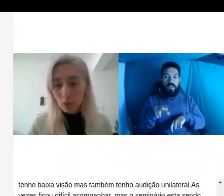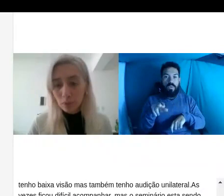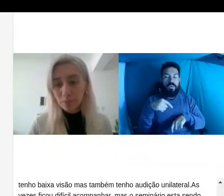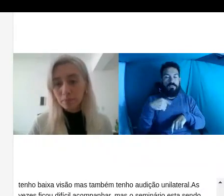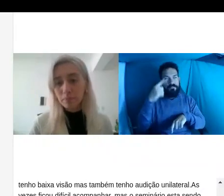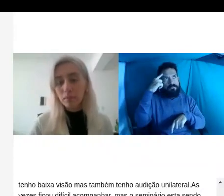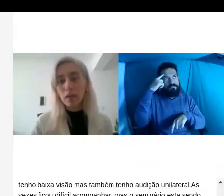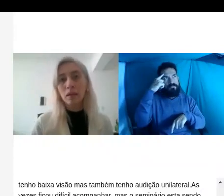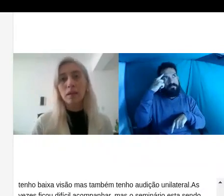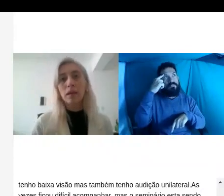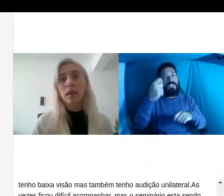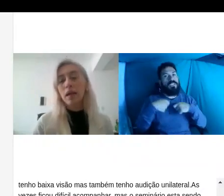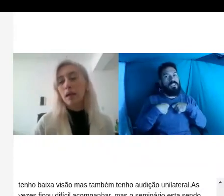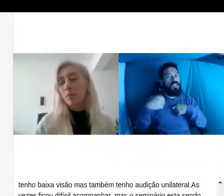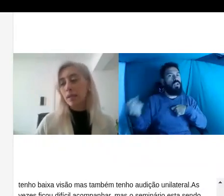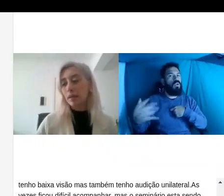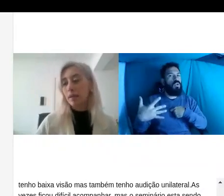muito